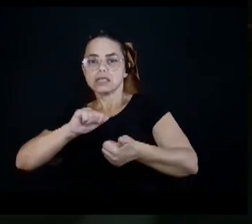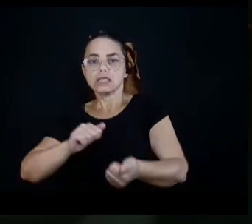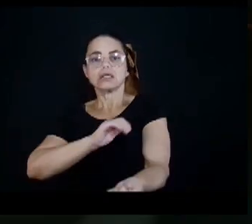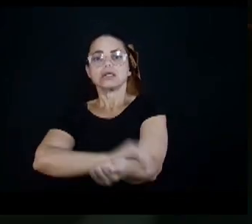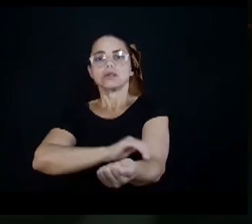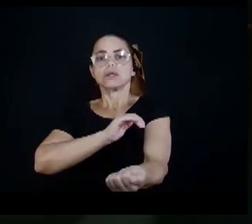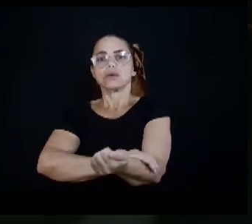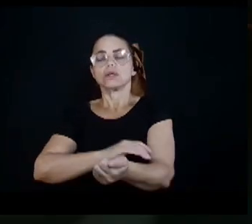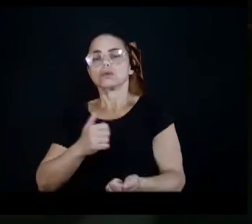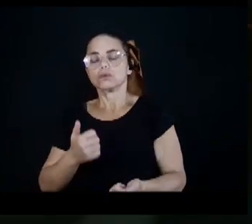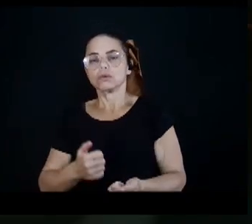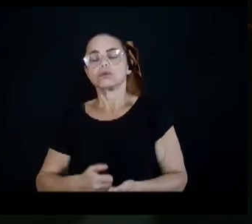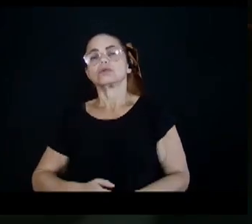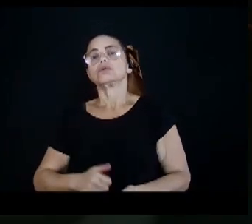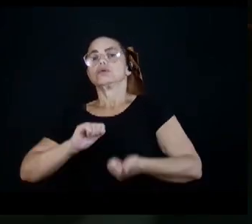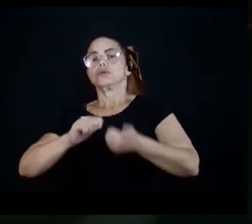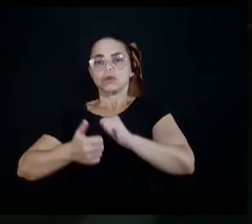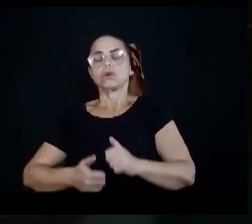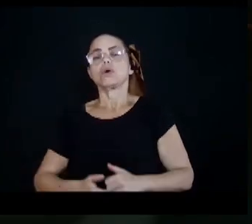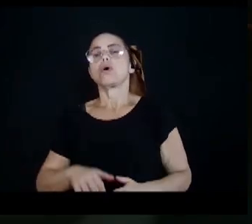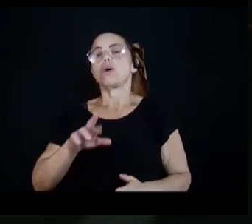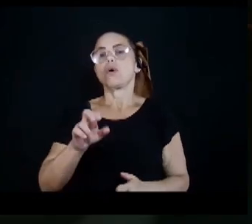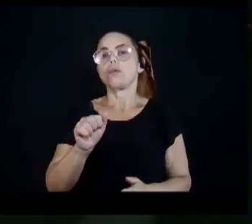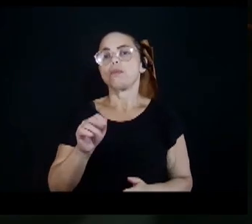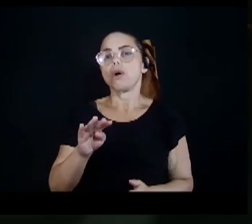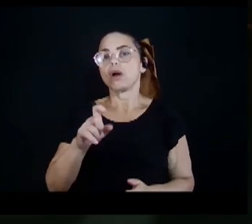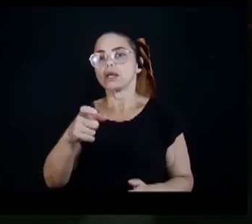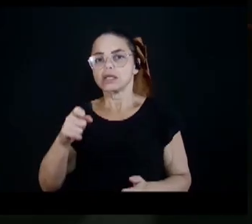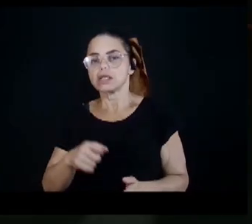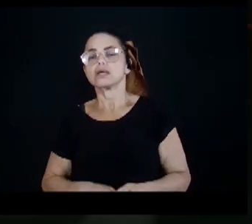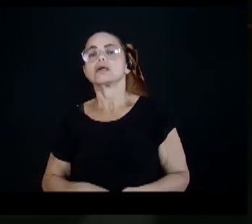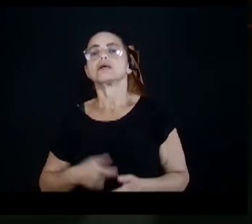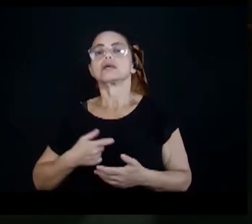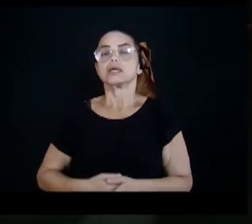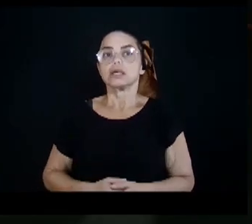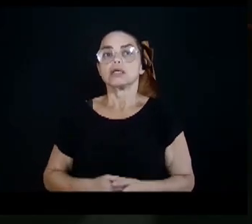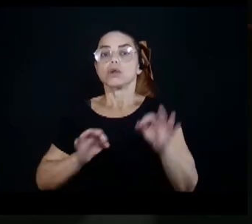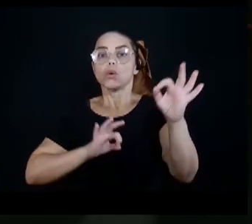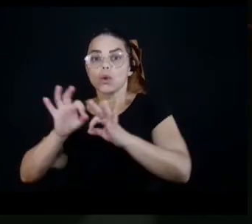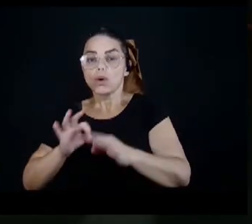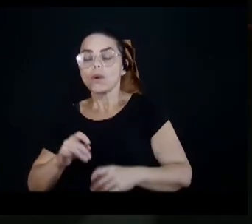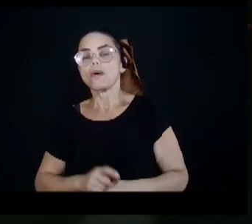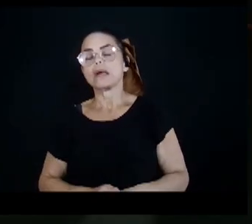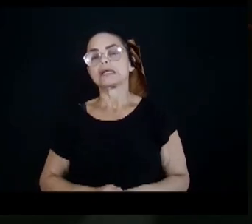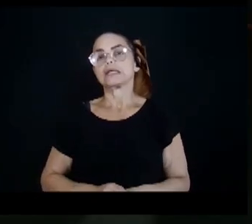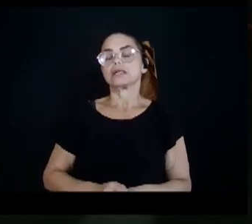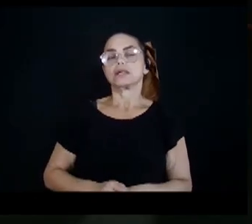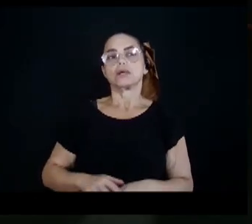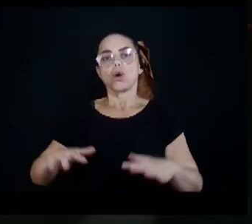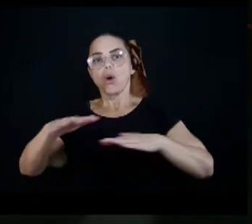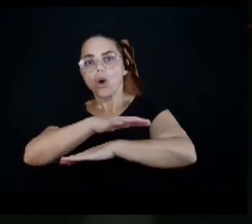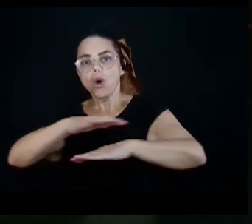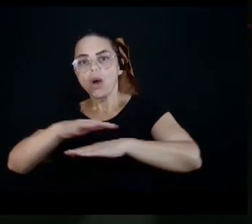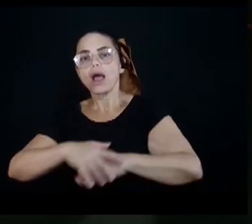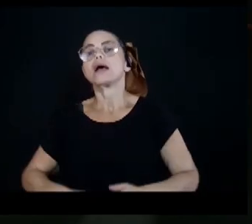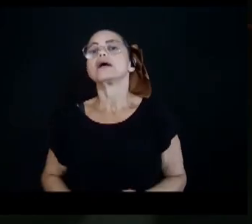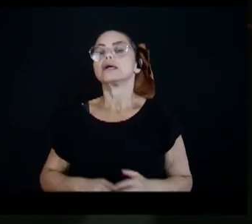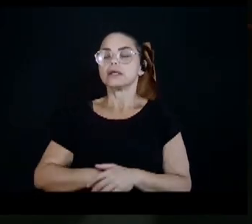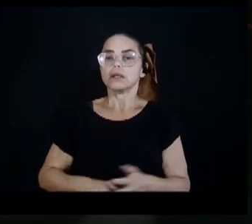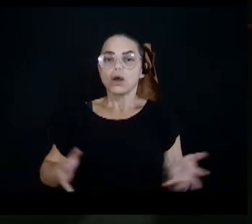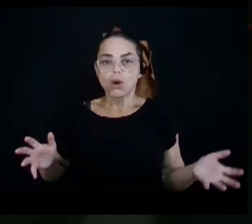que crianças e adolescentes são capazes de se organizar, mobilizar e até promover